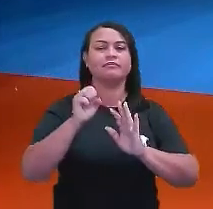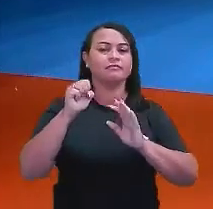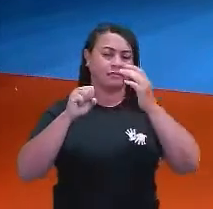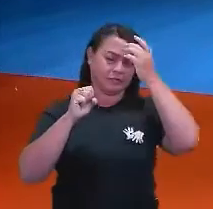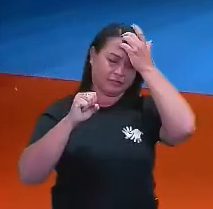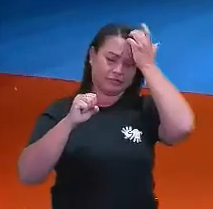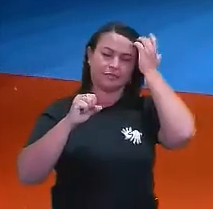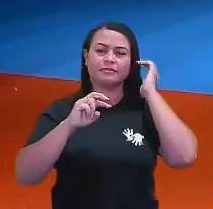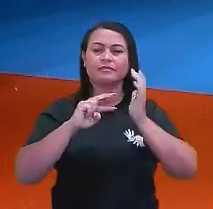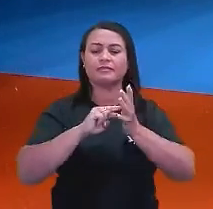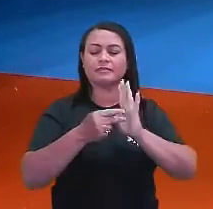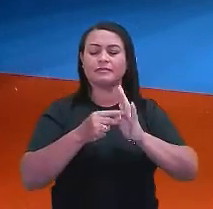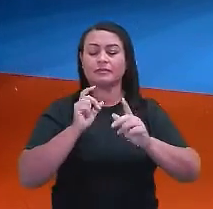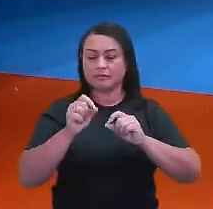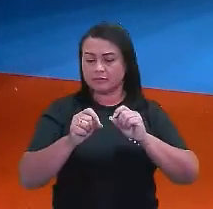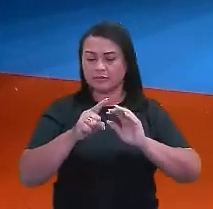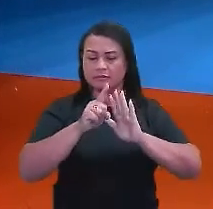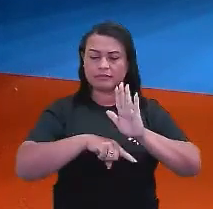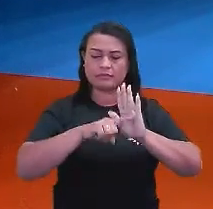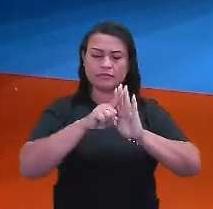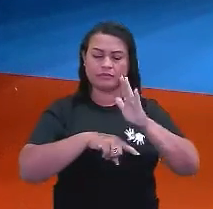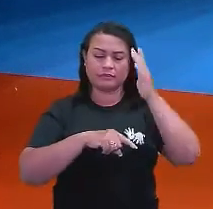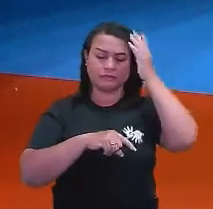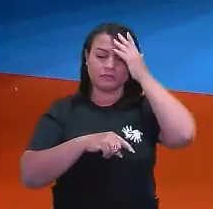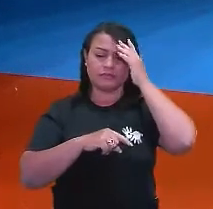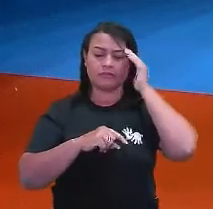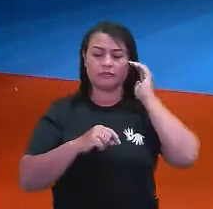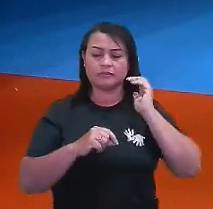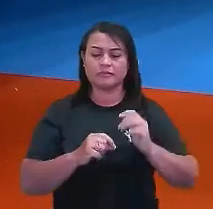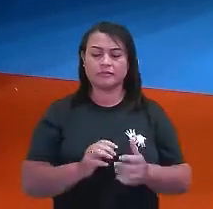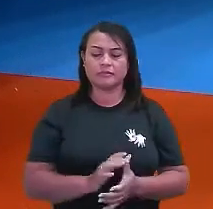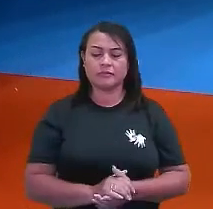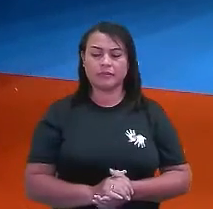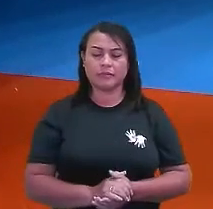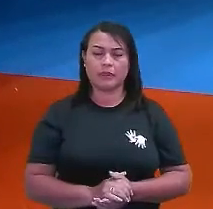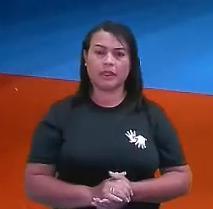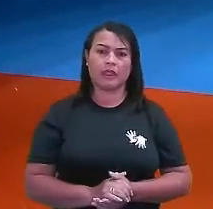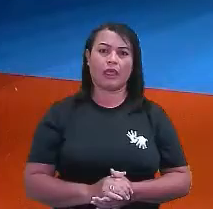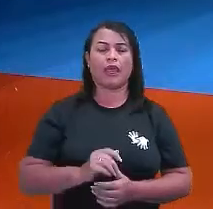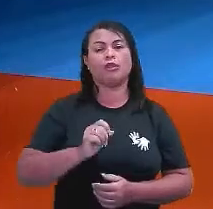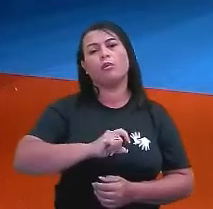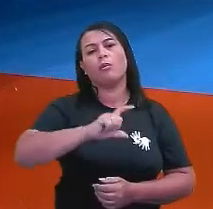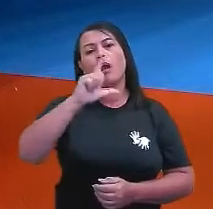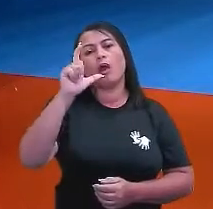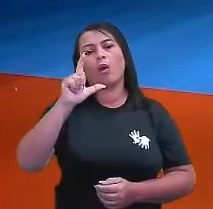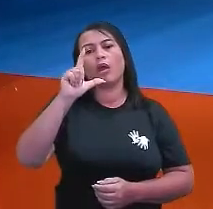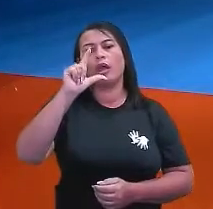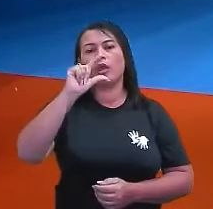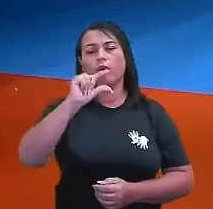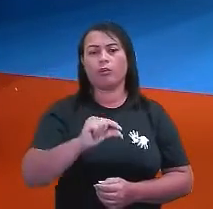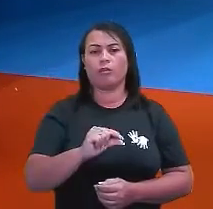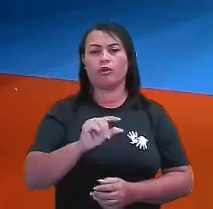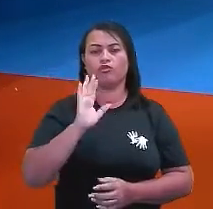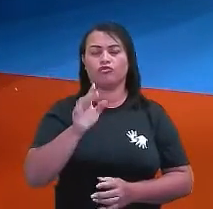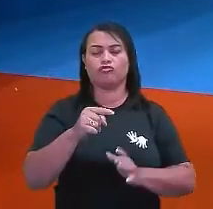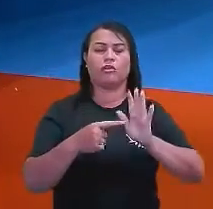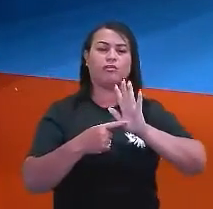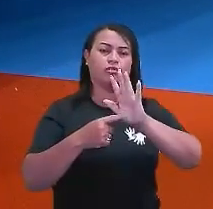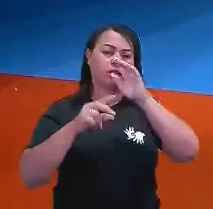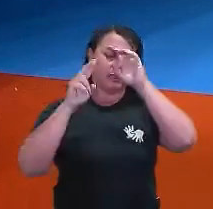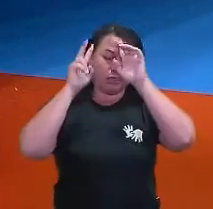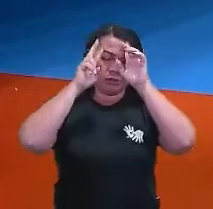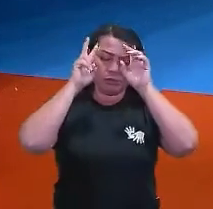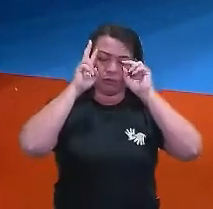mesmo, então significa que eu vou fazer uma subtração, tá? Entre um valor maior e um menor registrado na